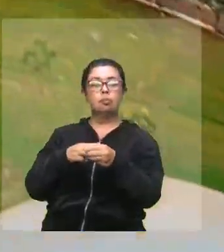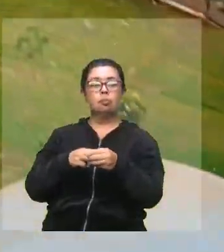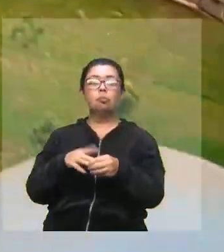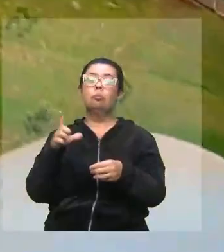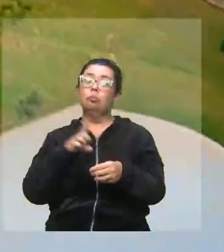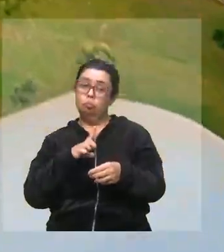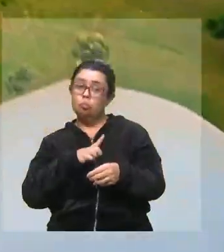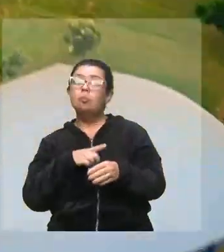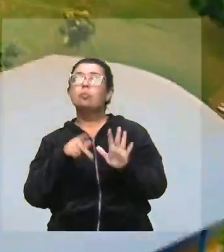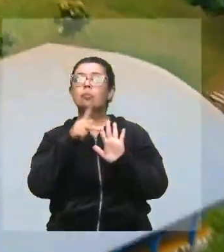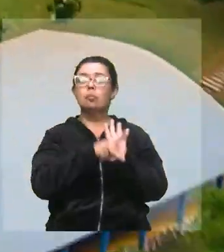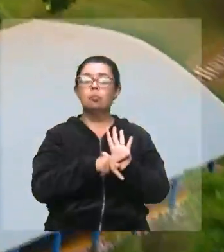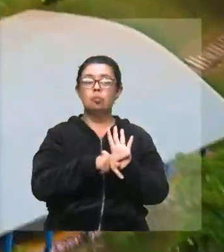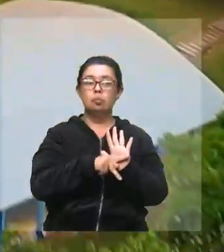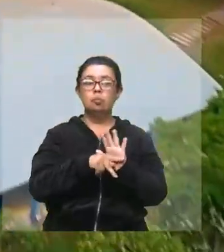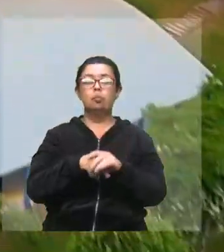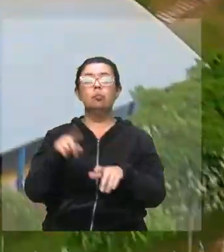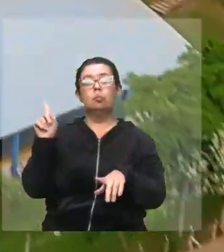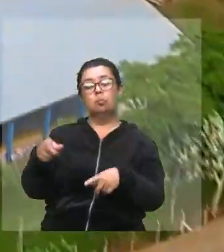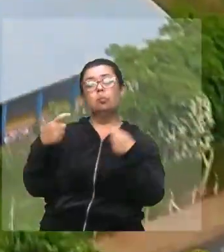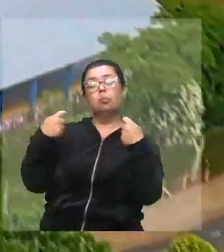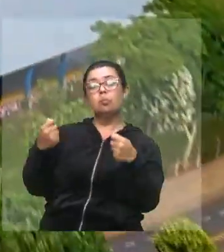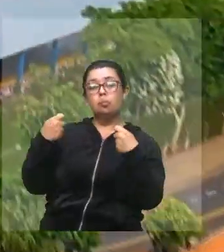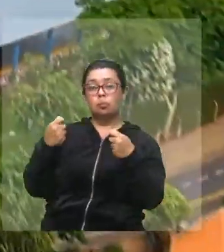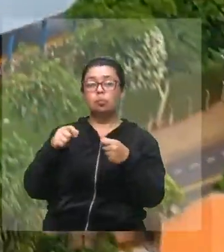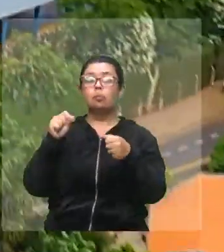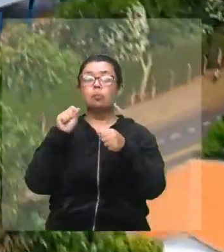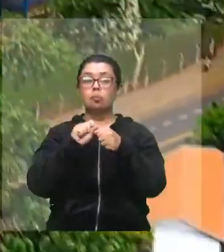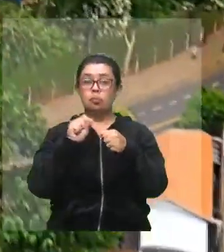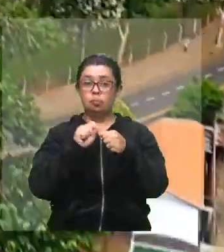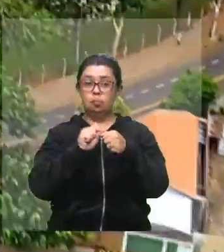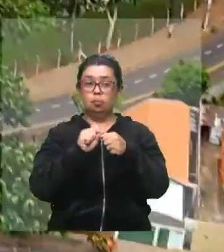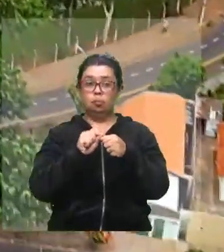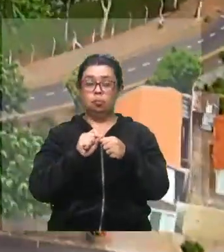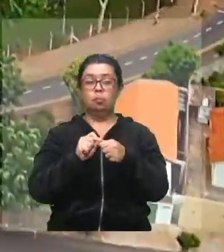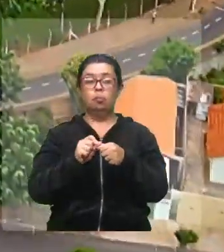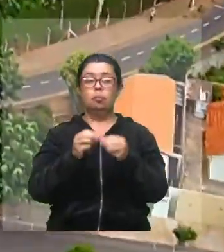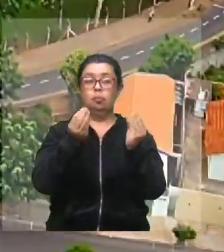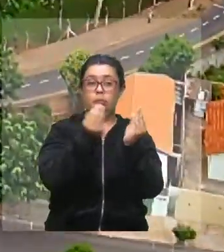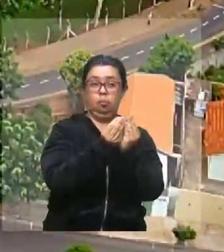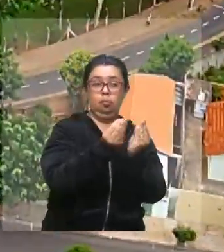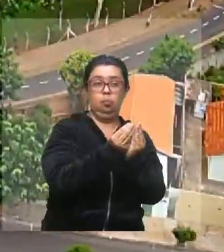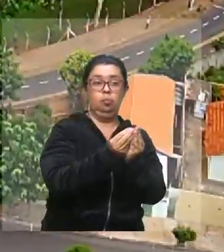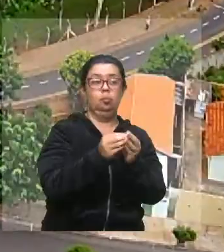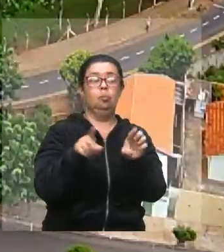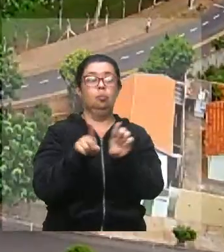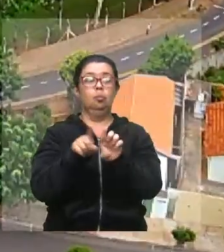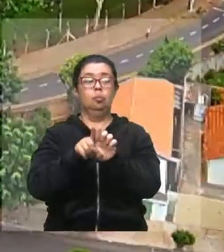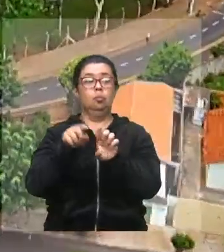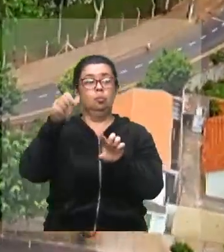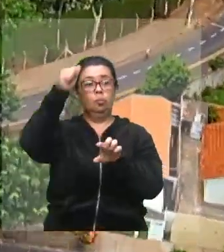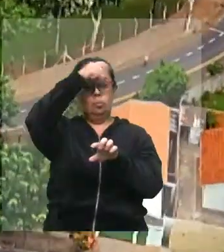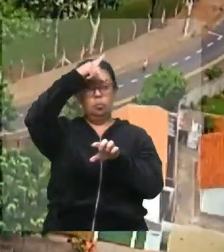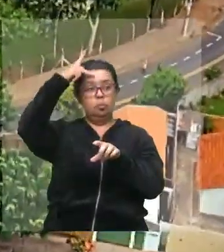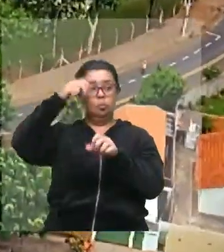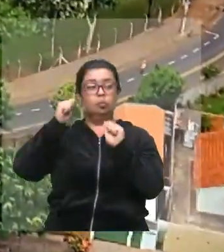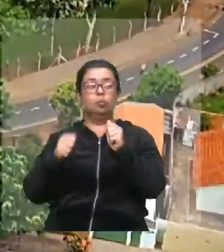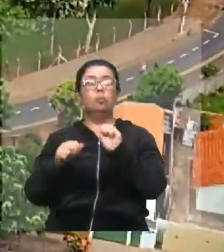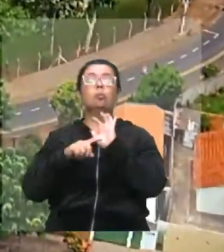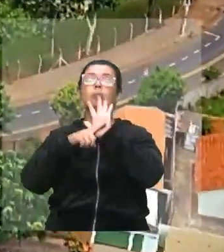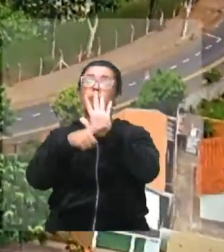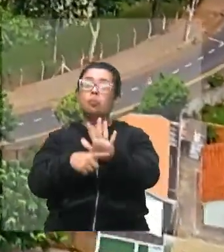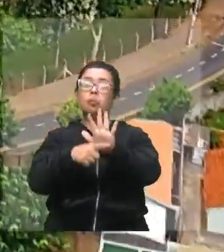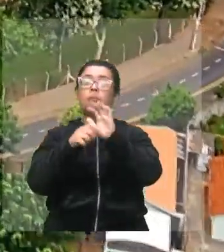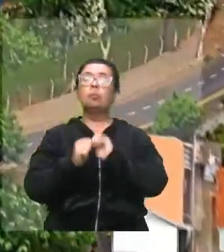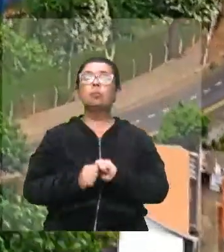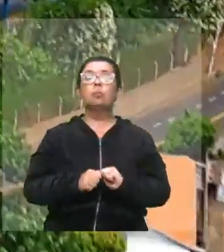no projeto, quais são os requisitos para ser esse grupo formal, como a Prefeitura Municipal pode ajudar. Aí